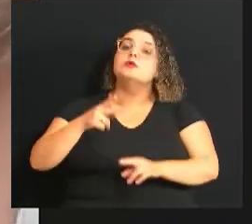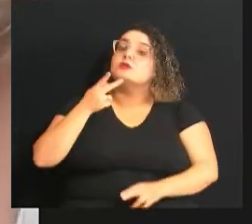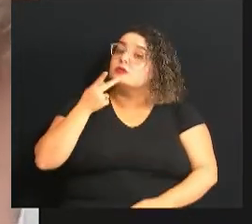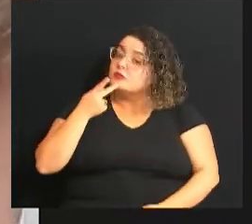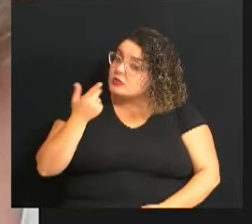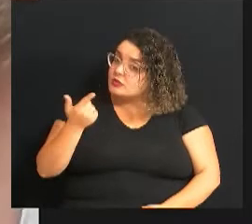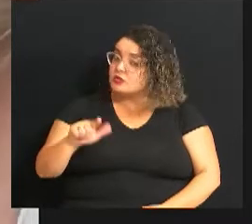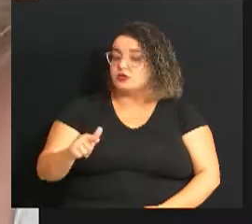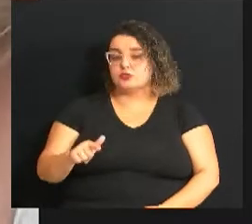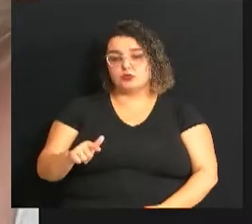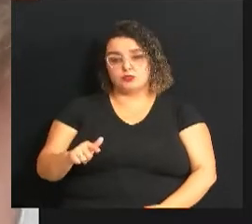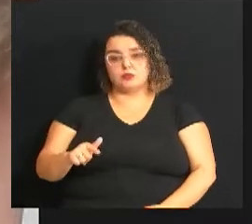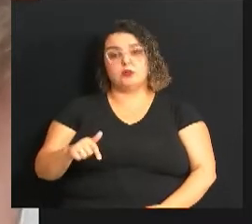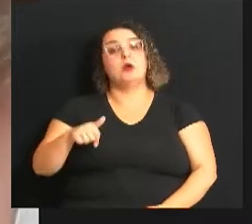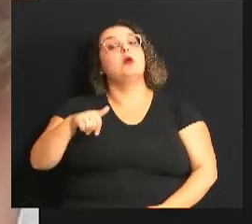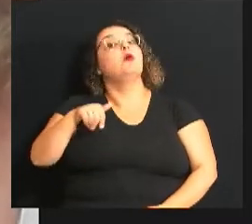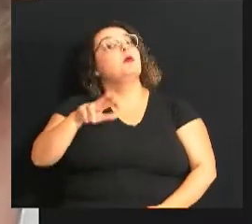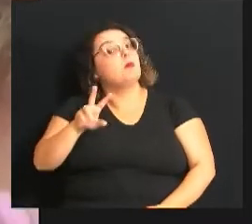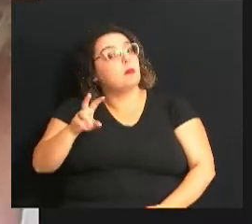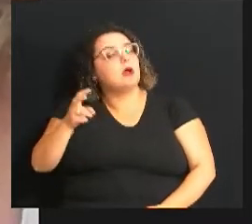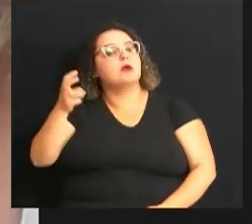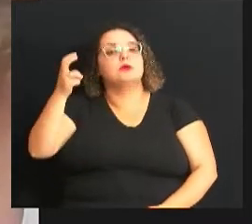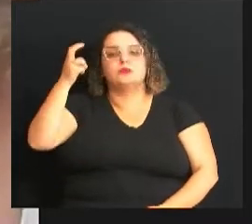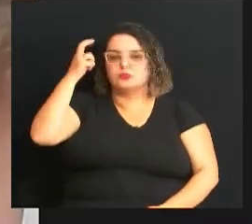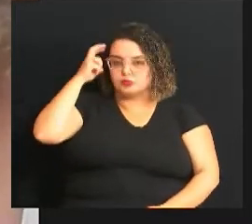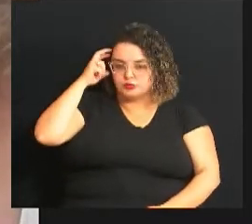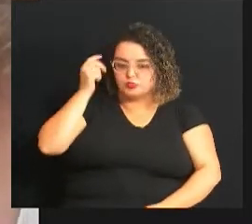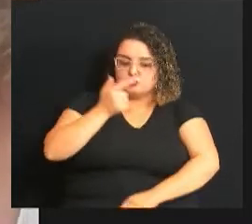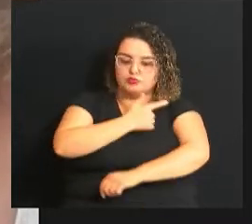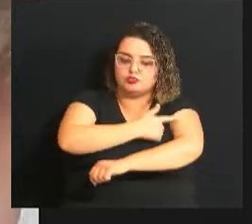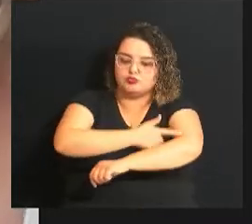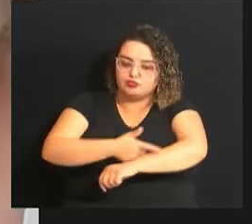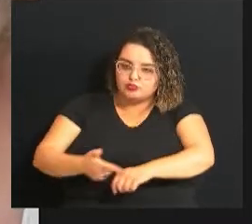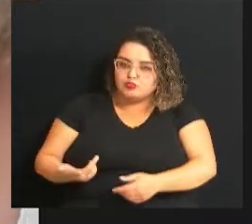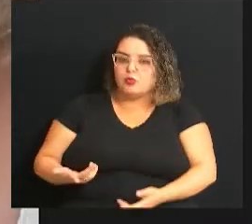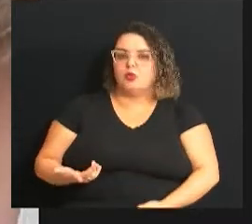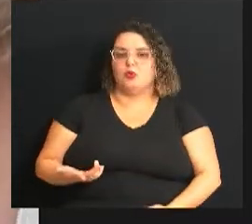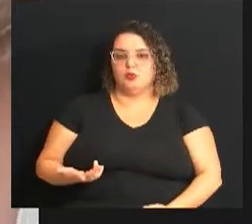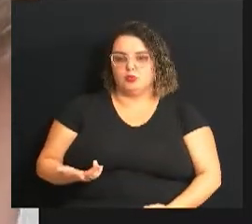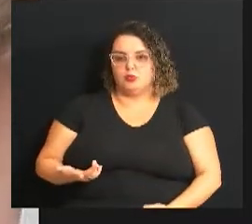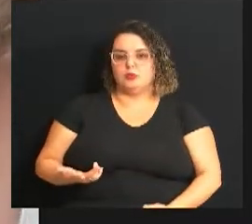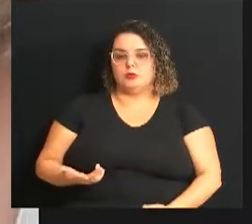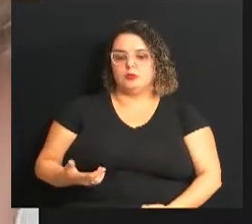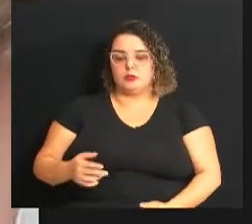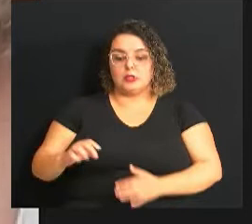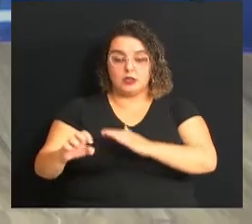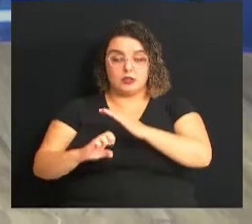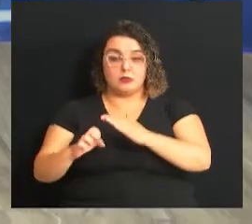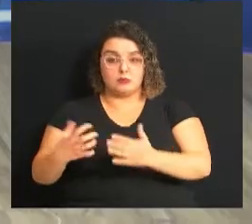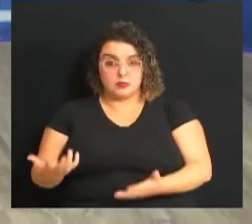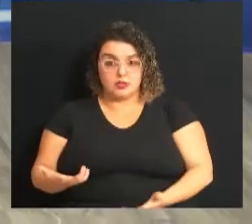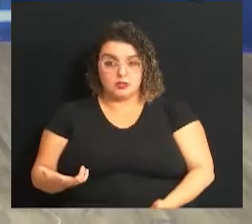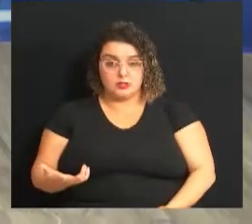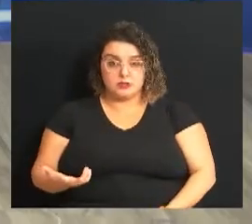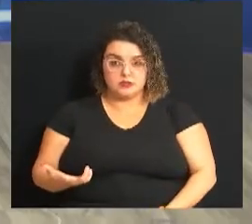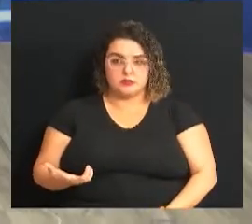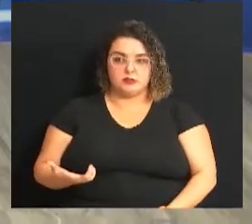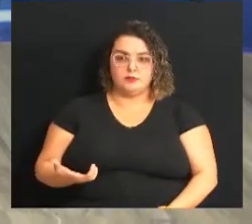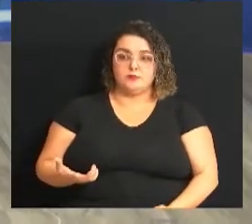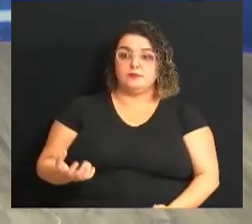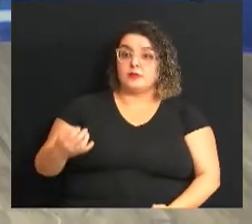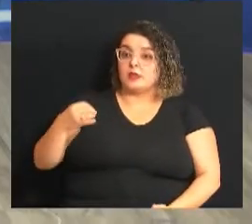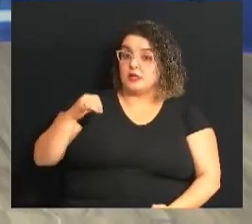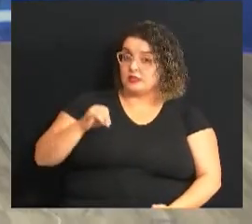uma questão muito mais de cultura, às vezes, da própria empresa, do próprio empregador. Se uma empresa quiser adotar